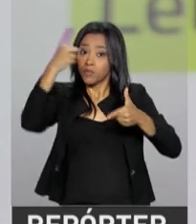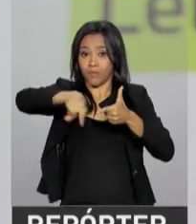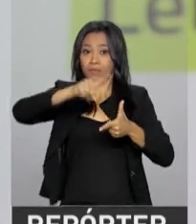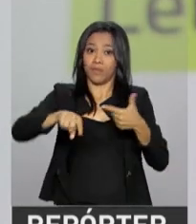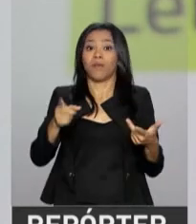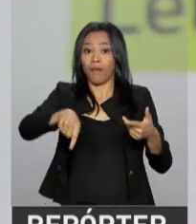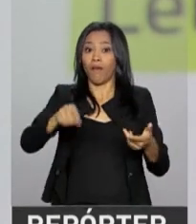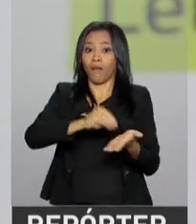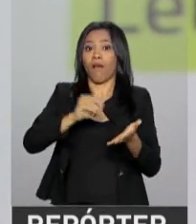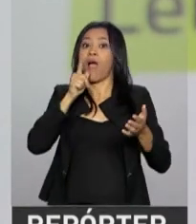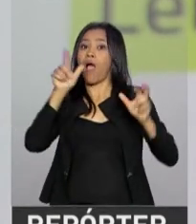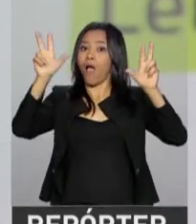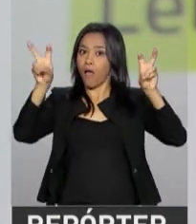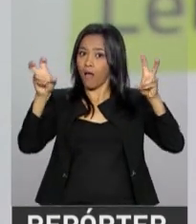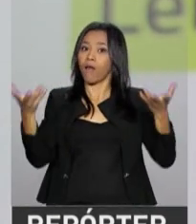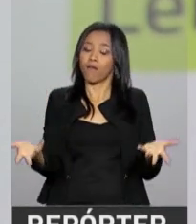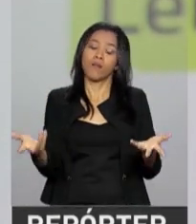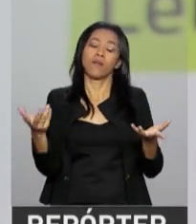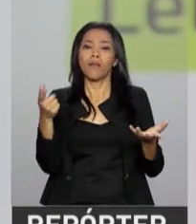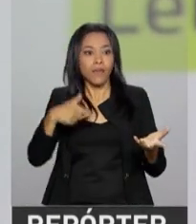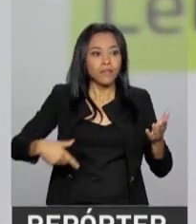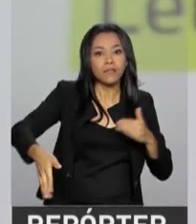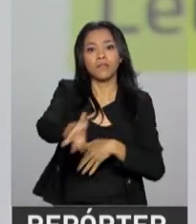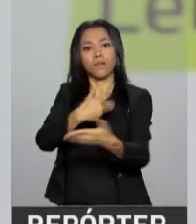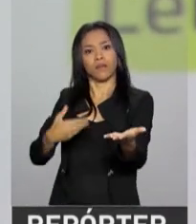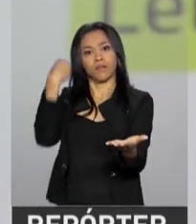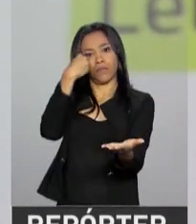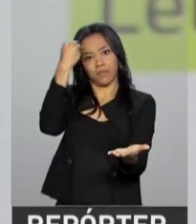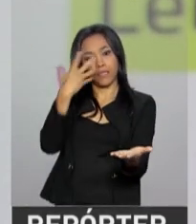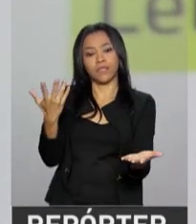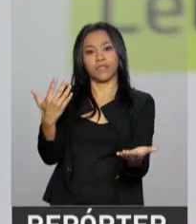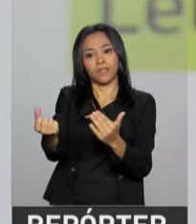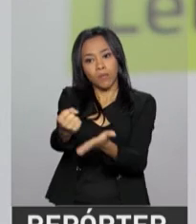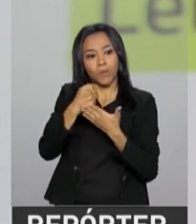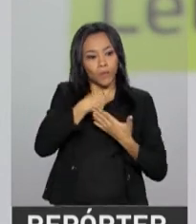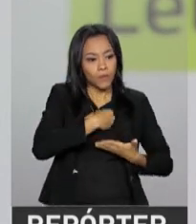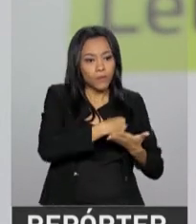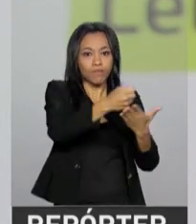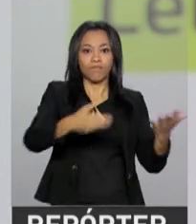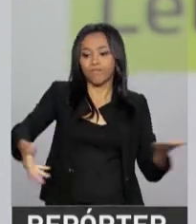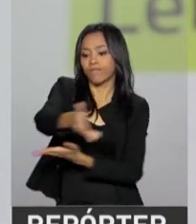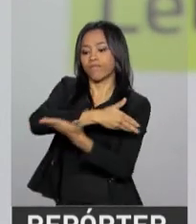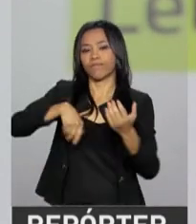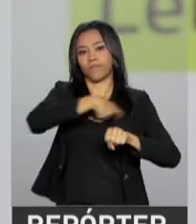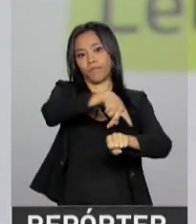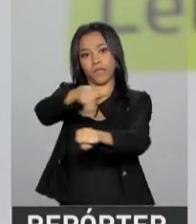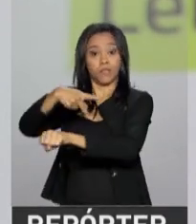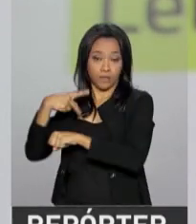principalmente isso, esse intercâmbio de experiências e de que essa cooperação entre diferentes países